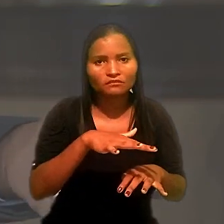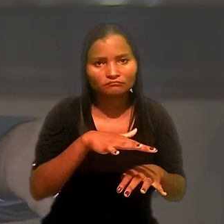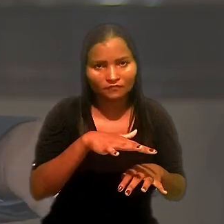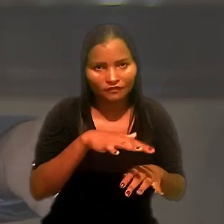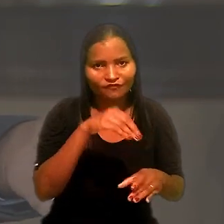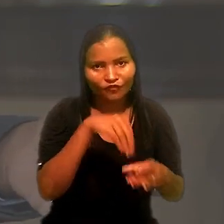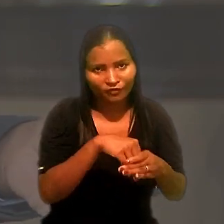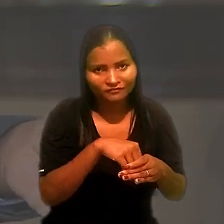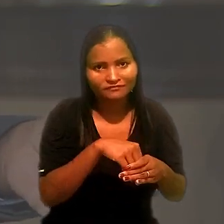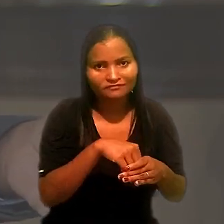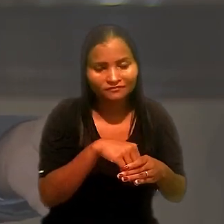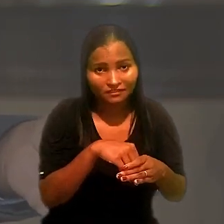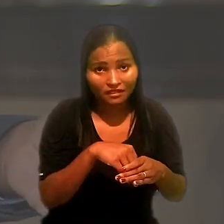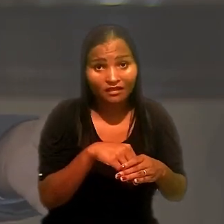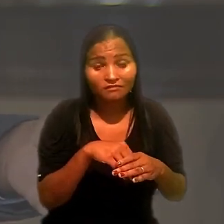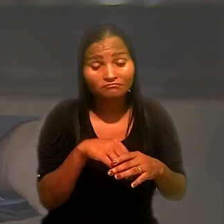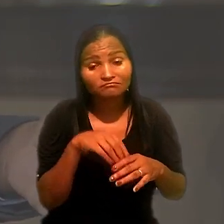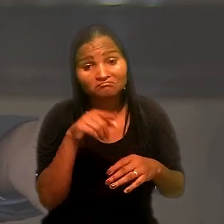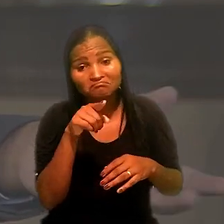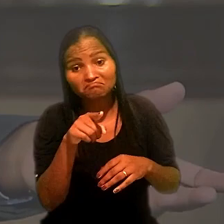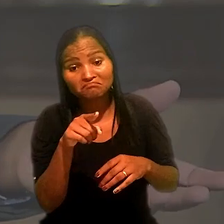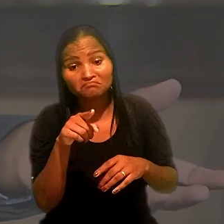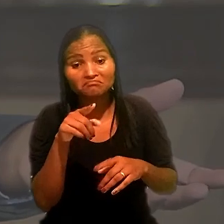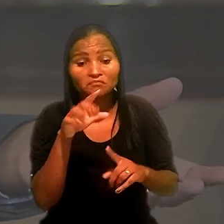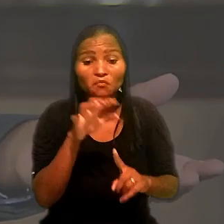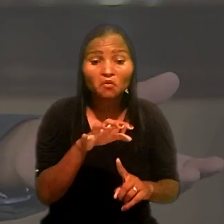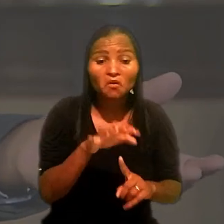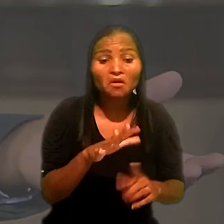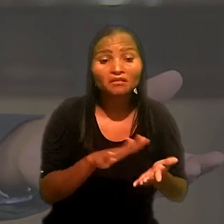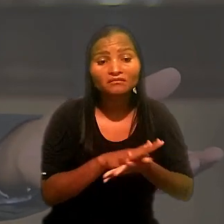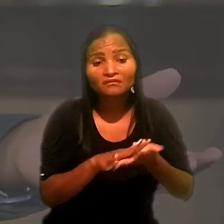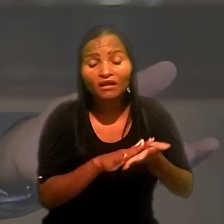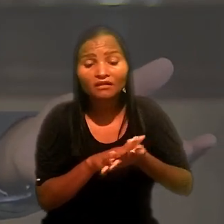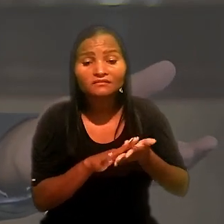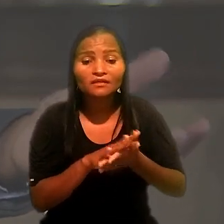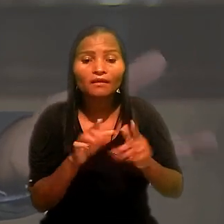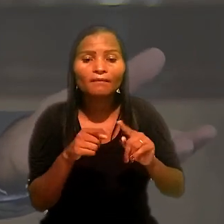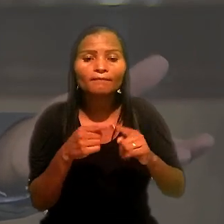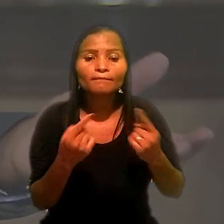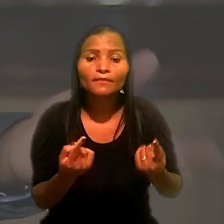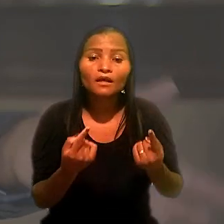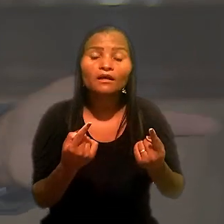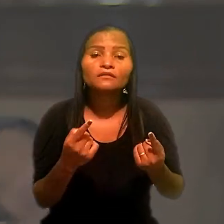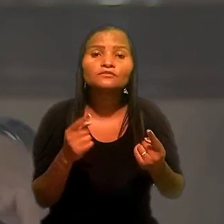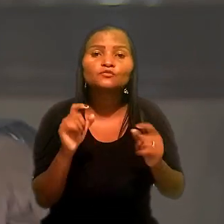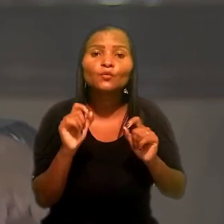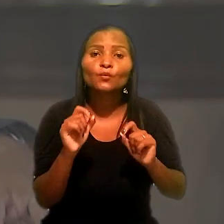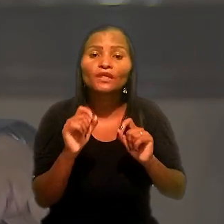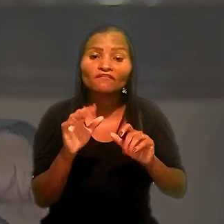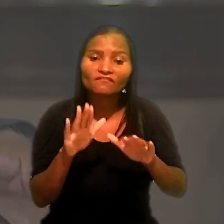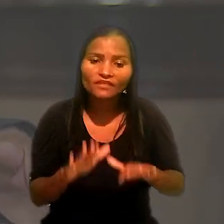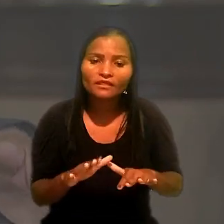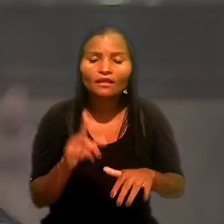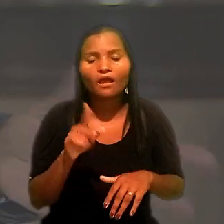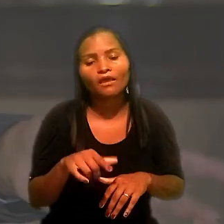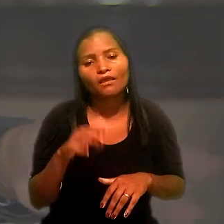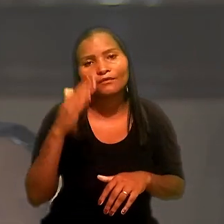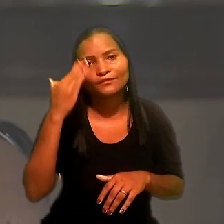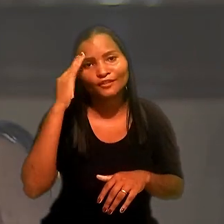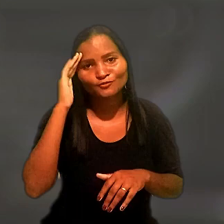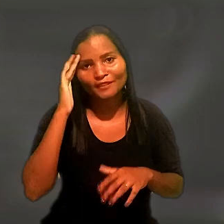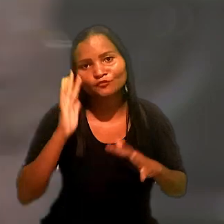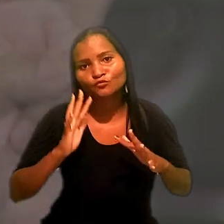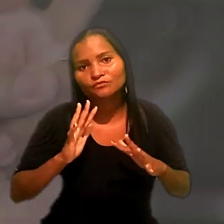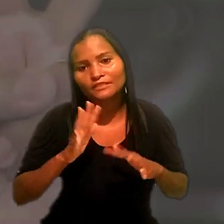você não fique convencido, mas o que há de prevalecer é sempre o entendimento